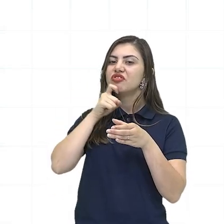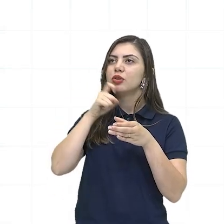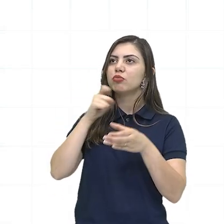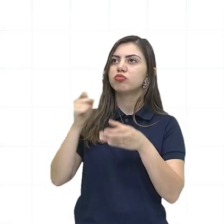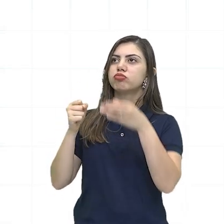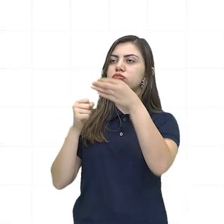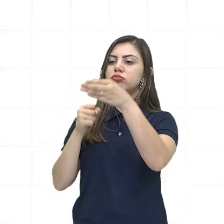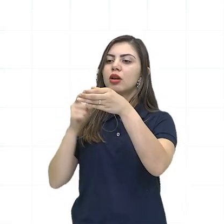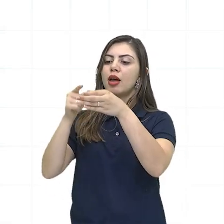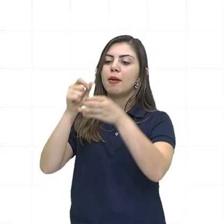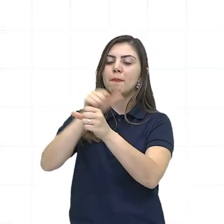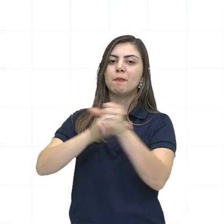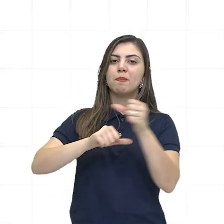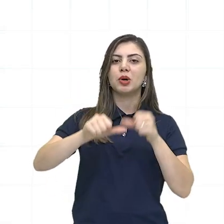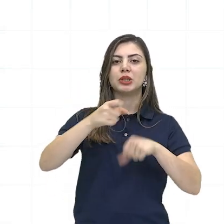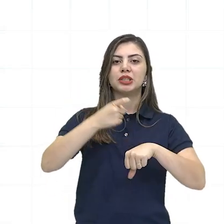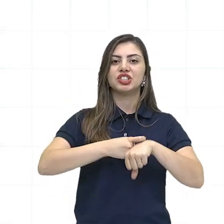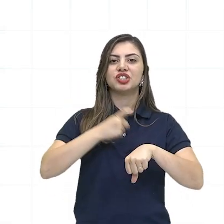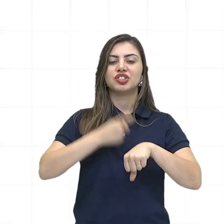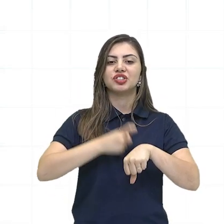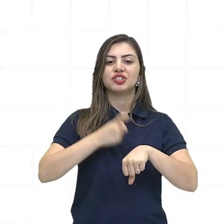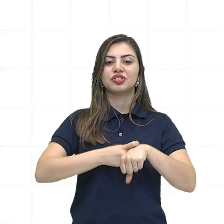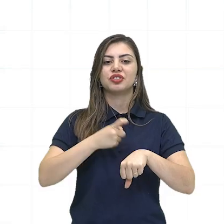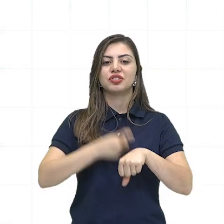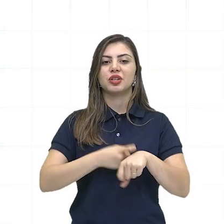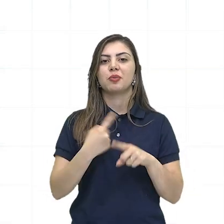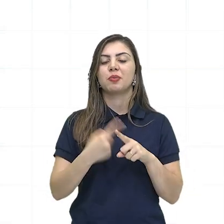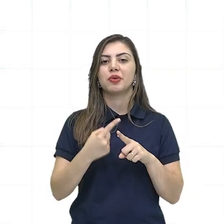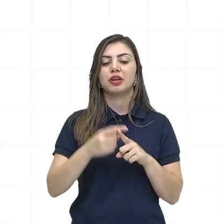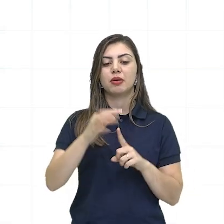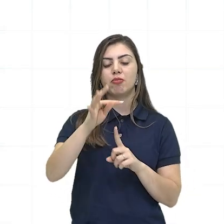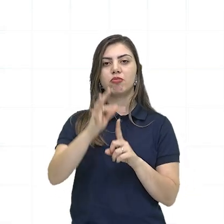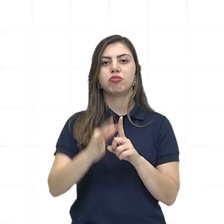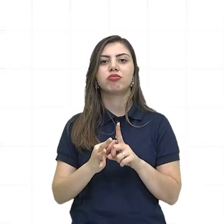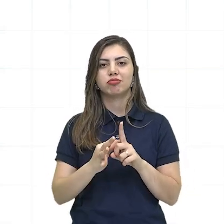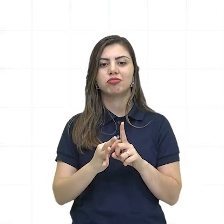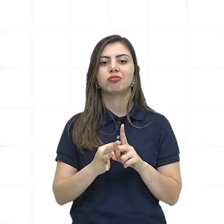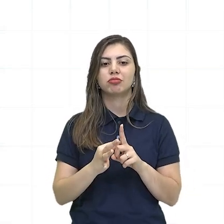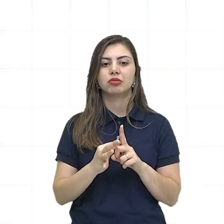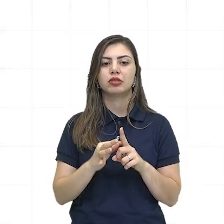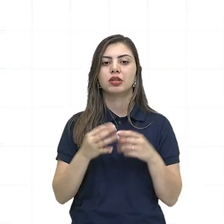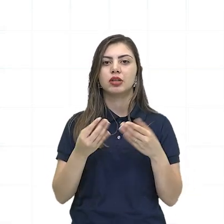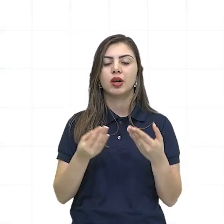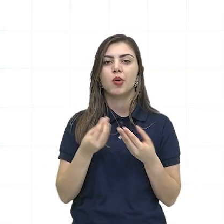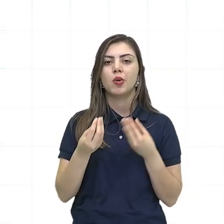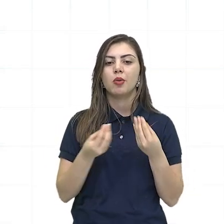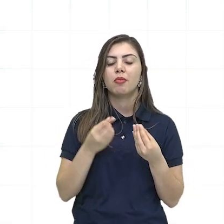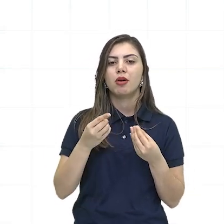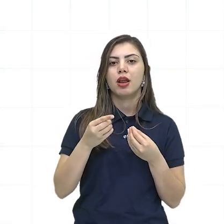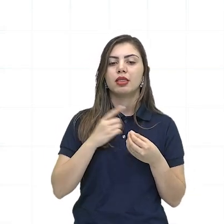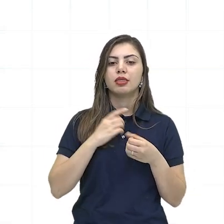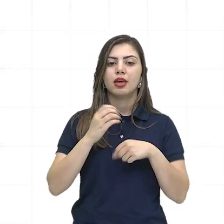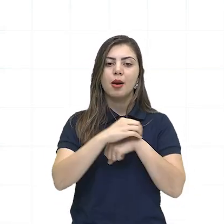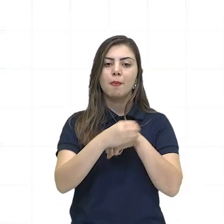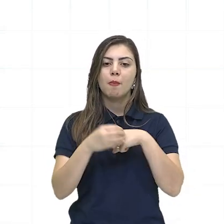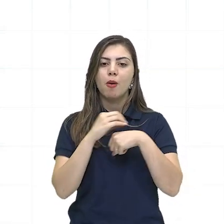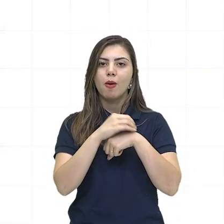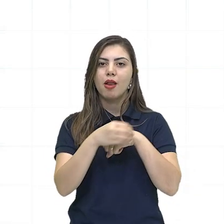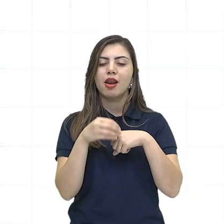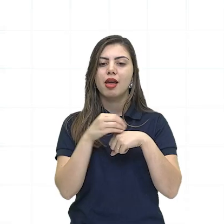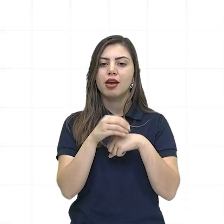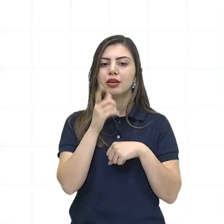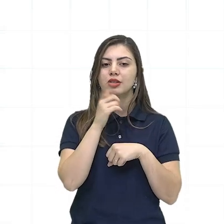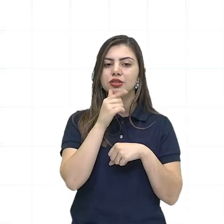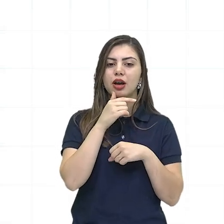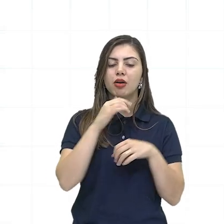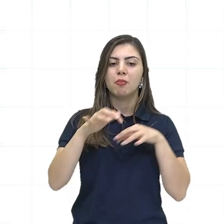E essa mudança de estado é causada pela diminuição da temperatura, que faz com que as moléculas de água